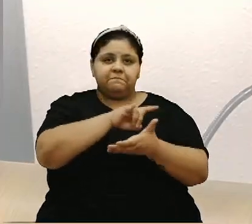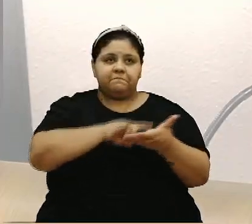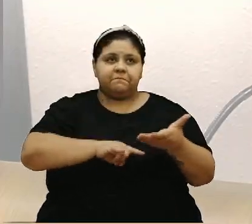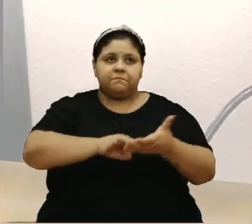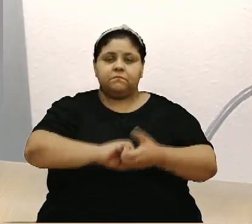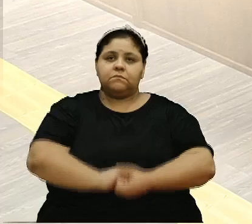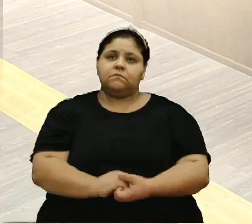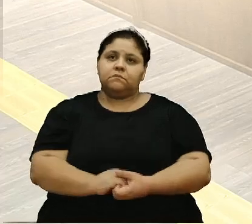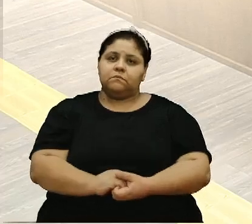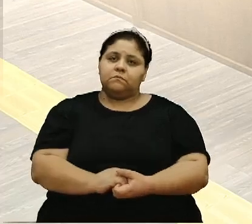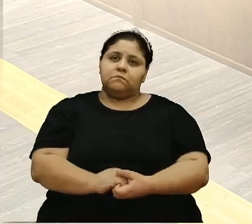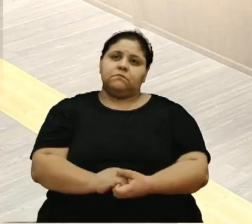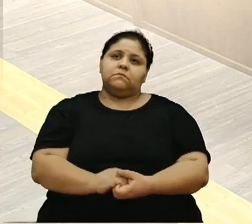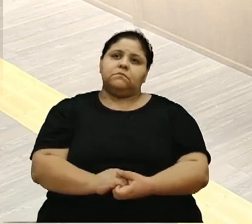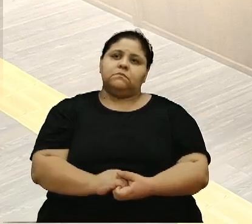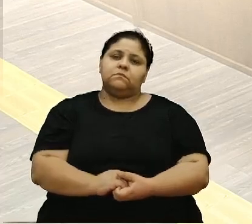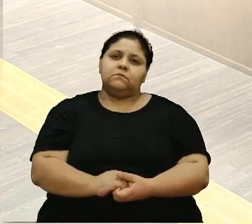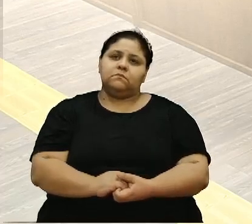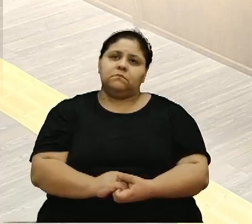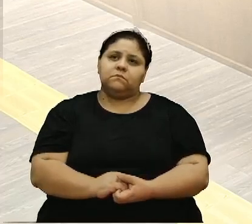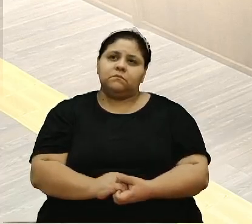parecer.